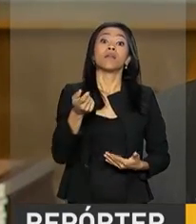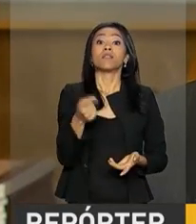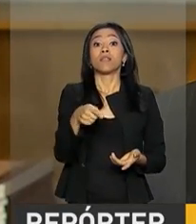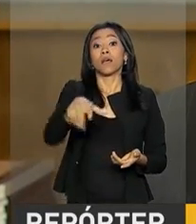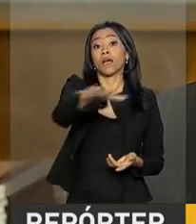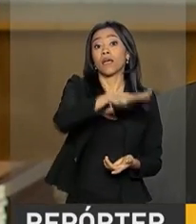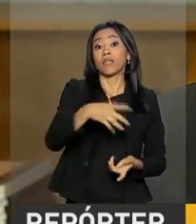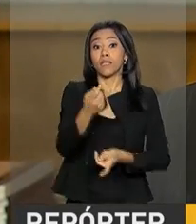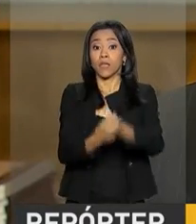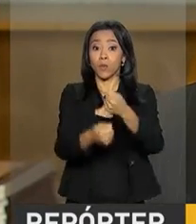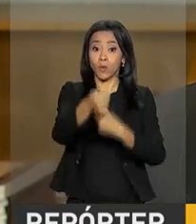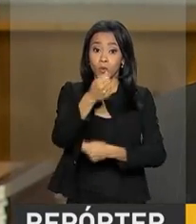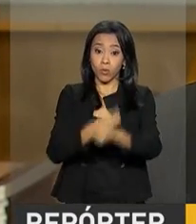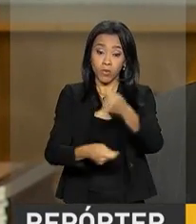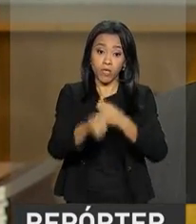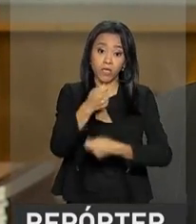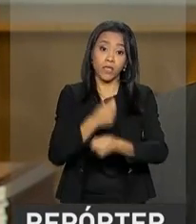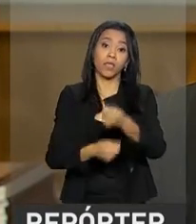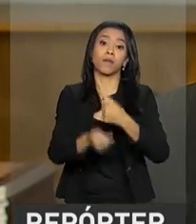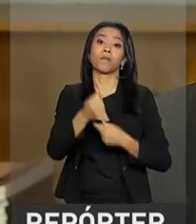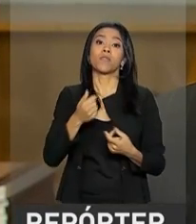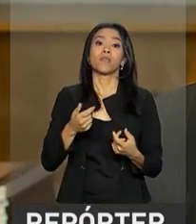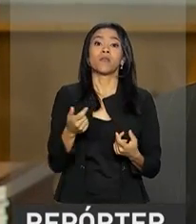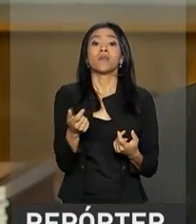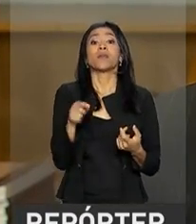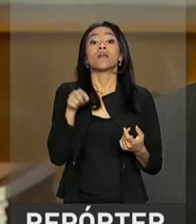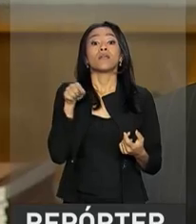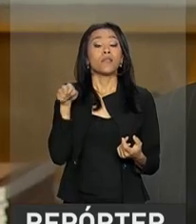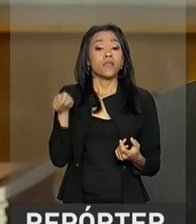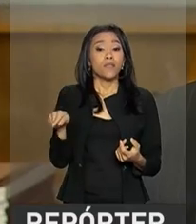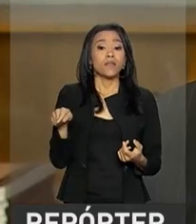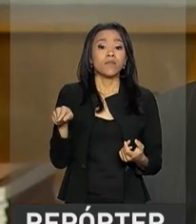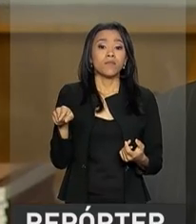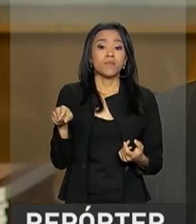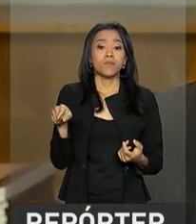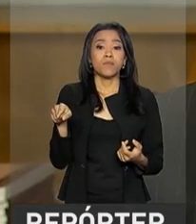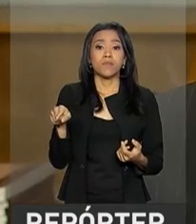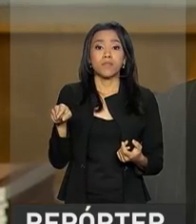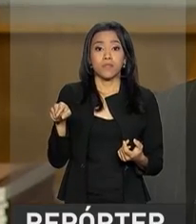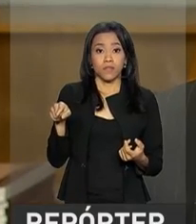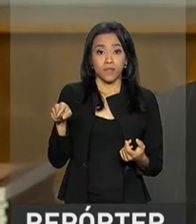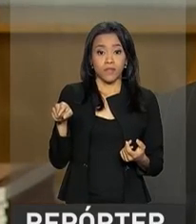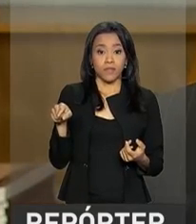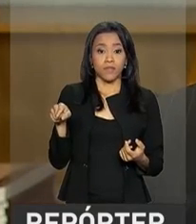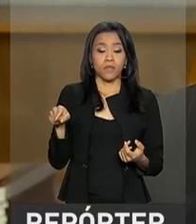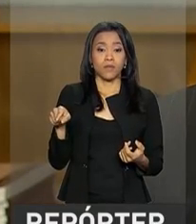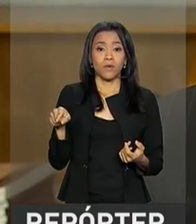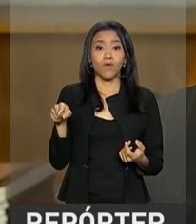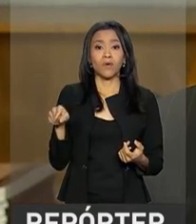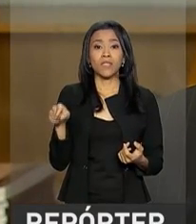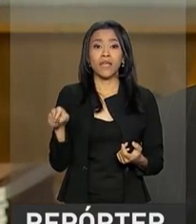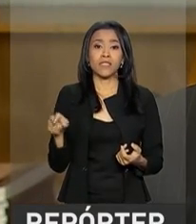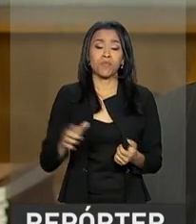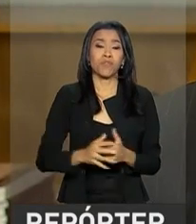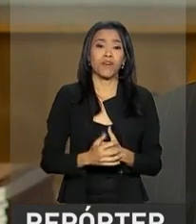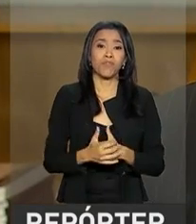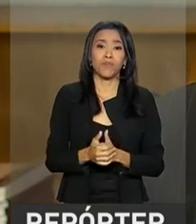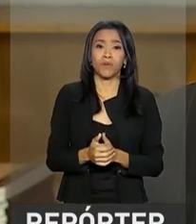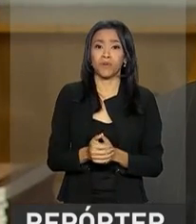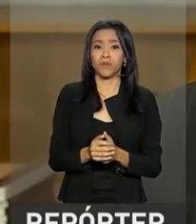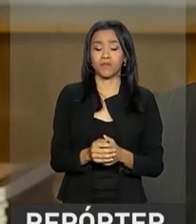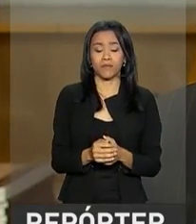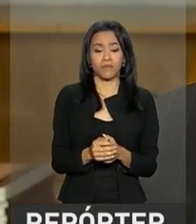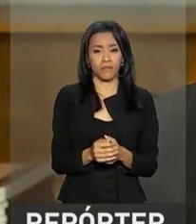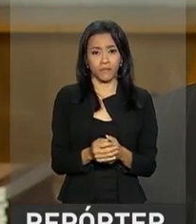consumidor normalmente recua quando está com uma expectativa negativa em relação ao futuro e